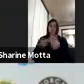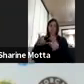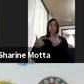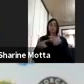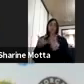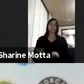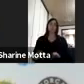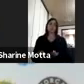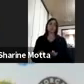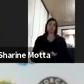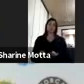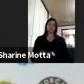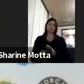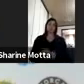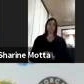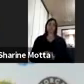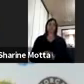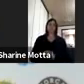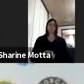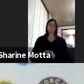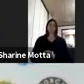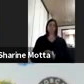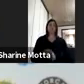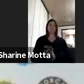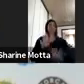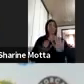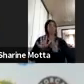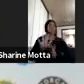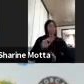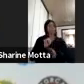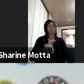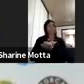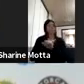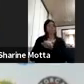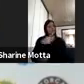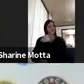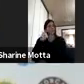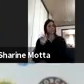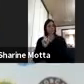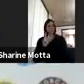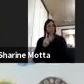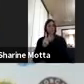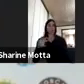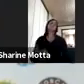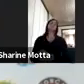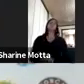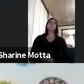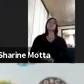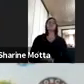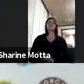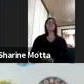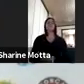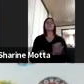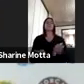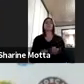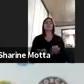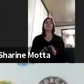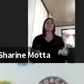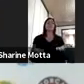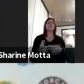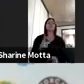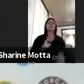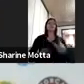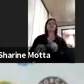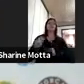trabalhadores seletistas. Então é tudo com a gente, não dá para perder. Está muito bom. Tá? E depois, na sequência, nós temos o